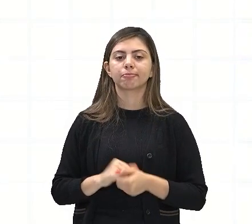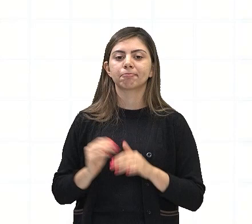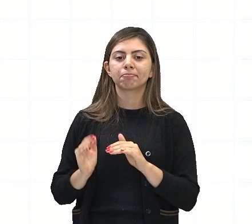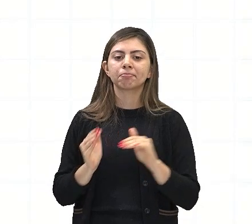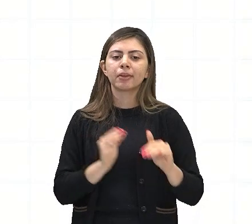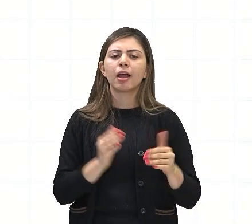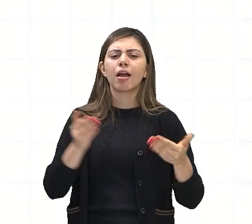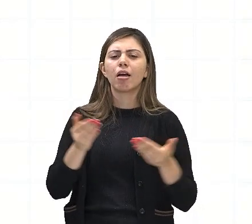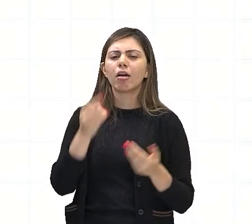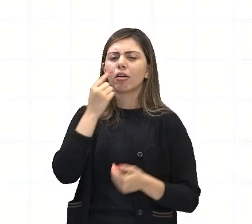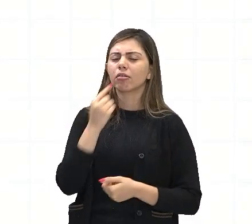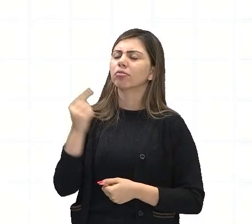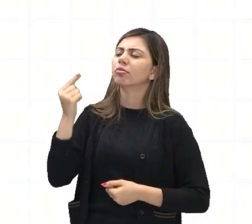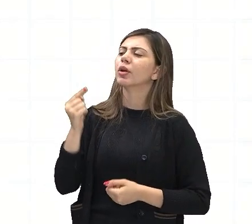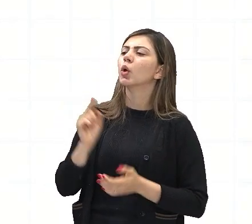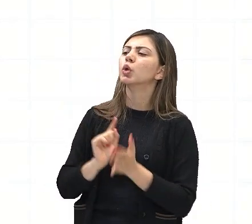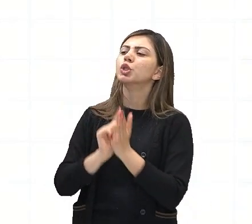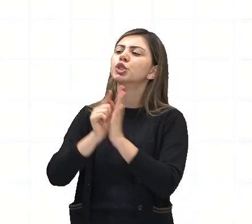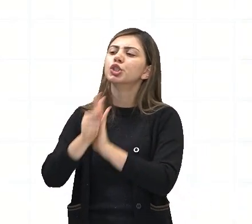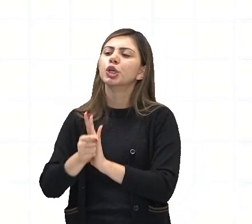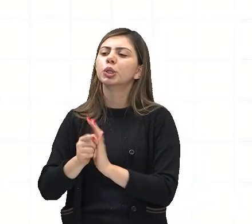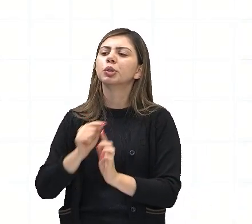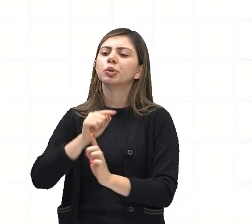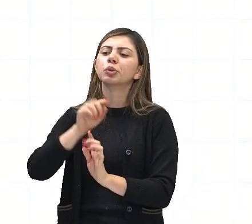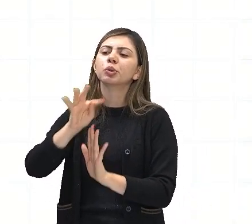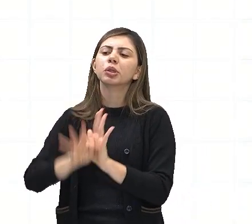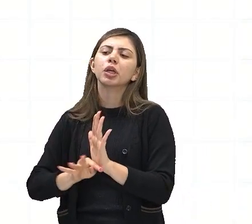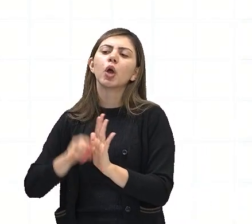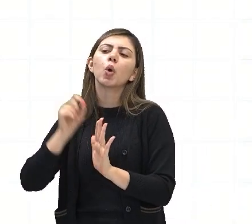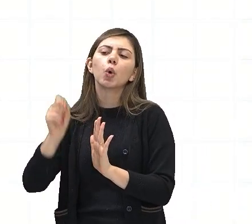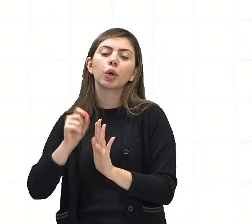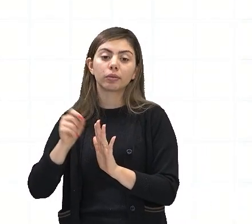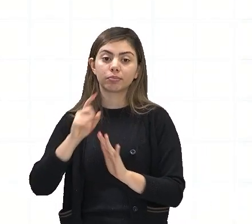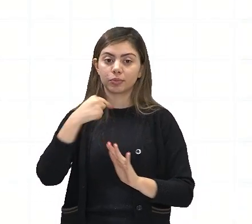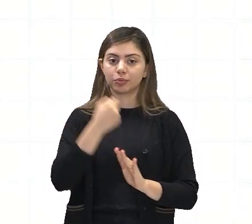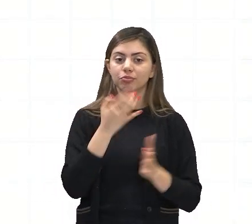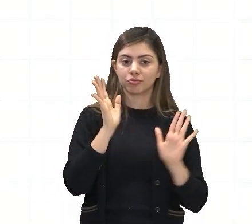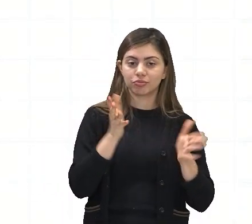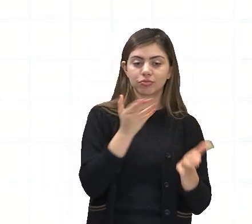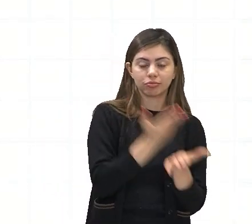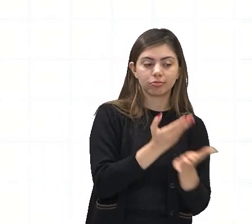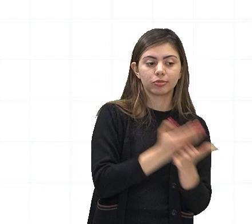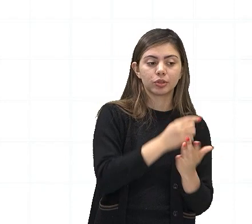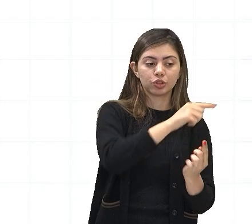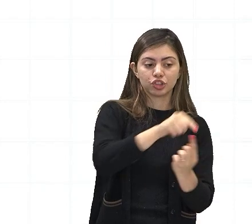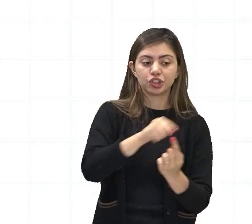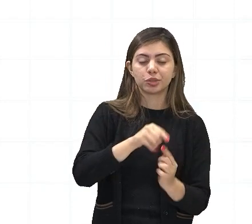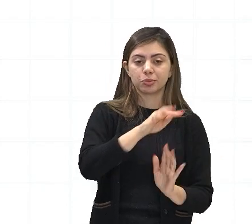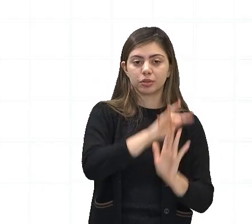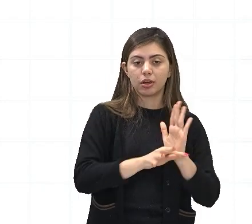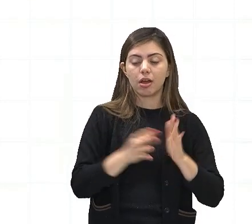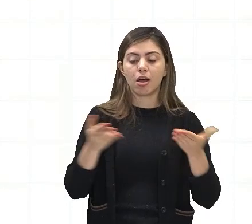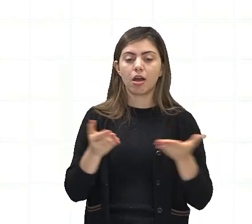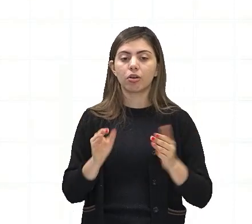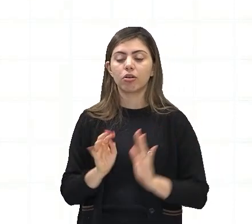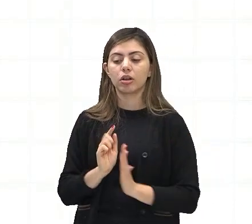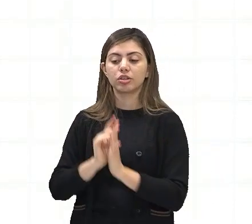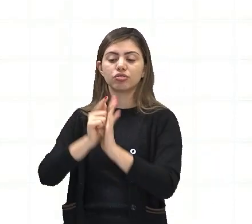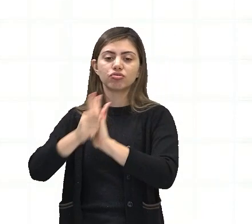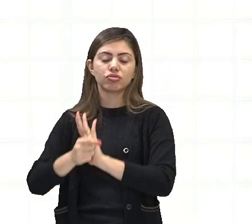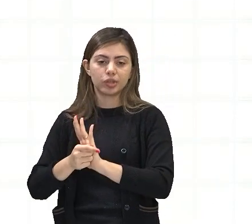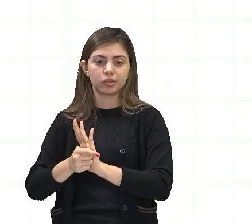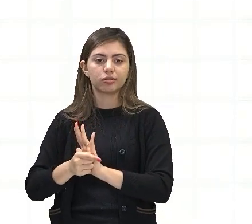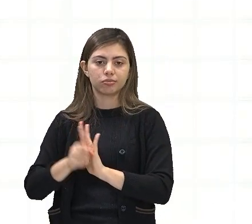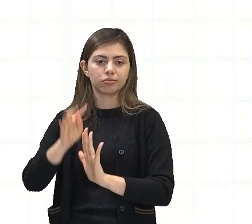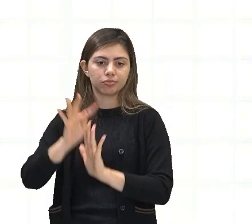gênero textual. Até agora estudamos a tipologia textual e conhecemos os vários tipos. Então, em que consiste o gênero textual?